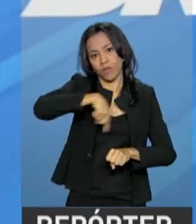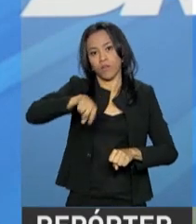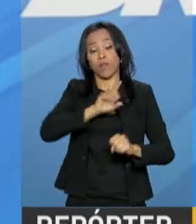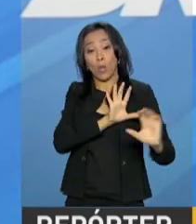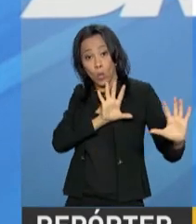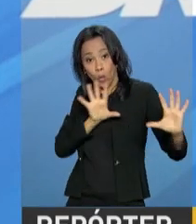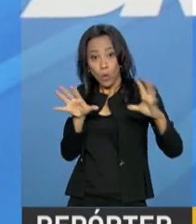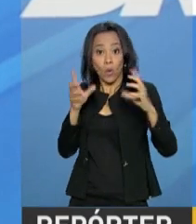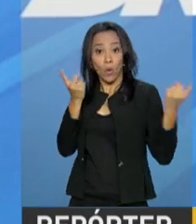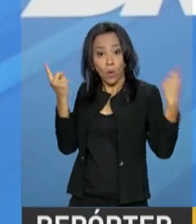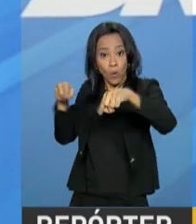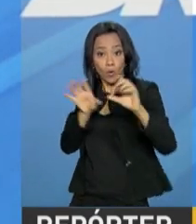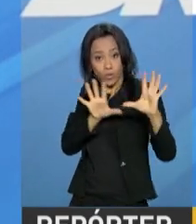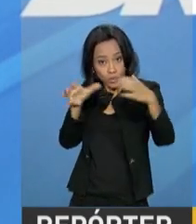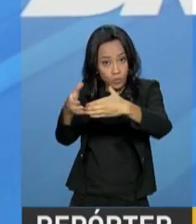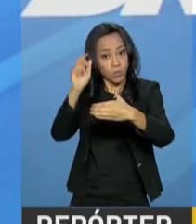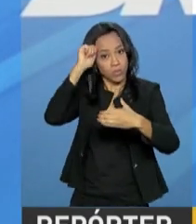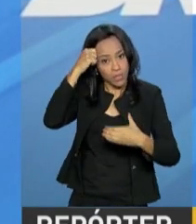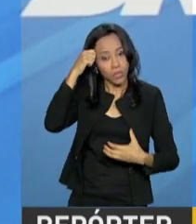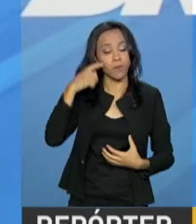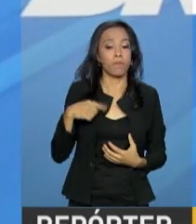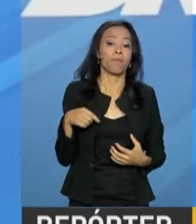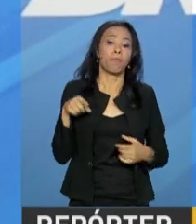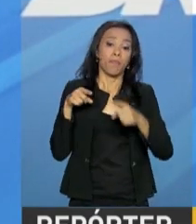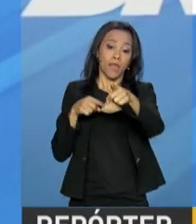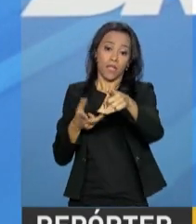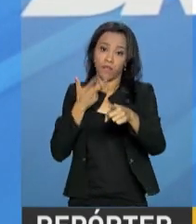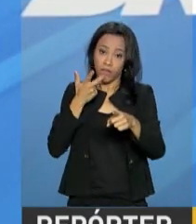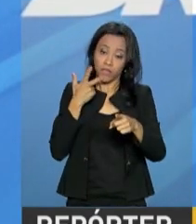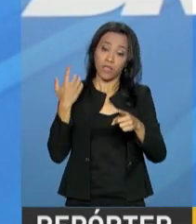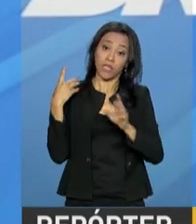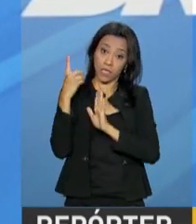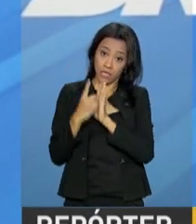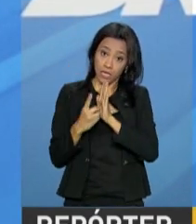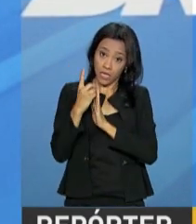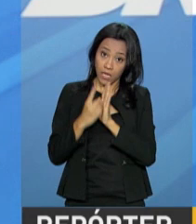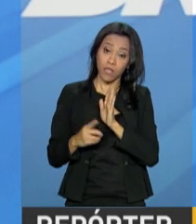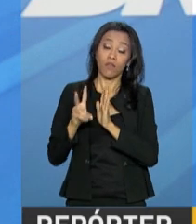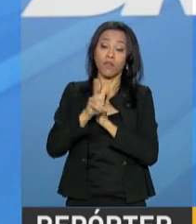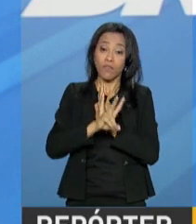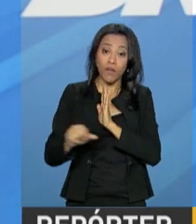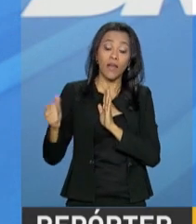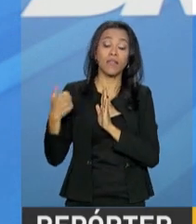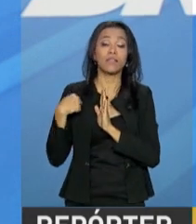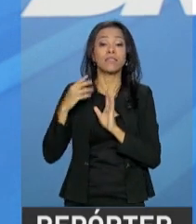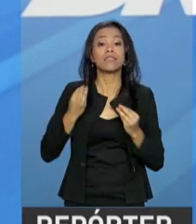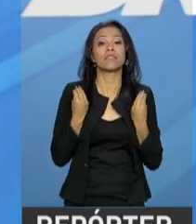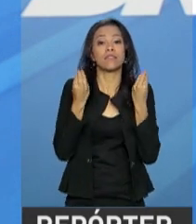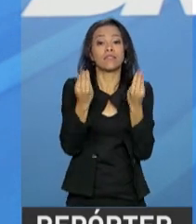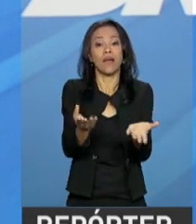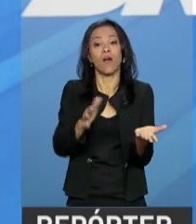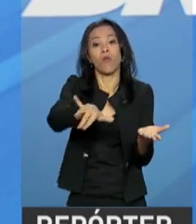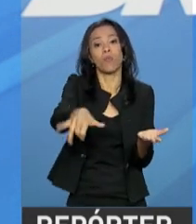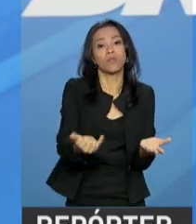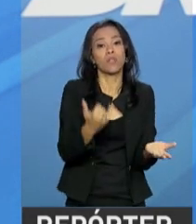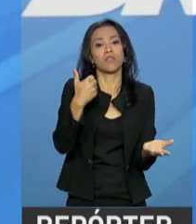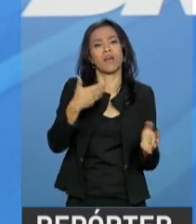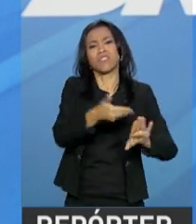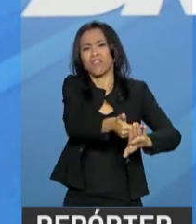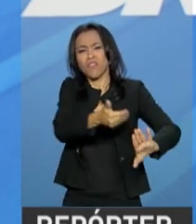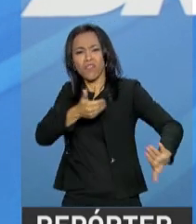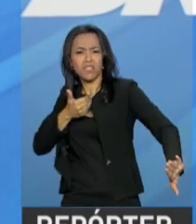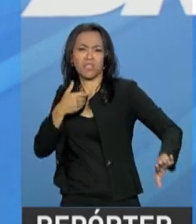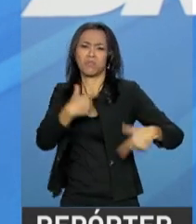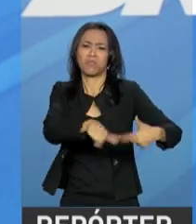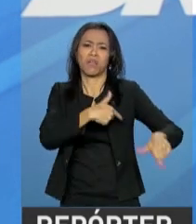tenho certeza, vai viabilizar oportunidades para afastar jovens do mercado do trabalho ilegal. E mais